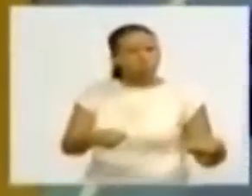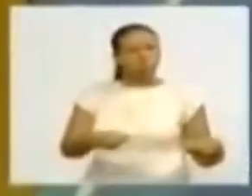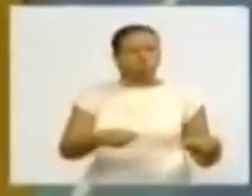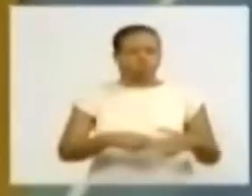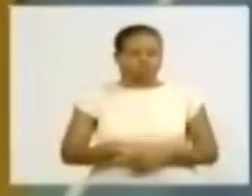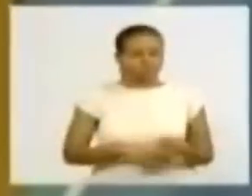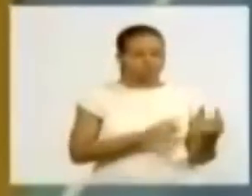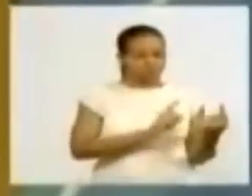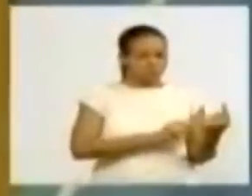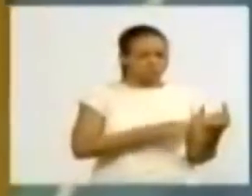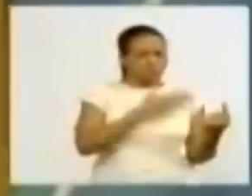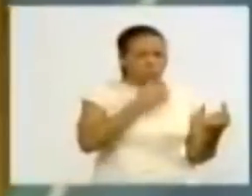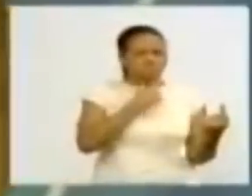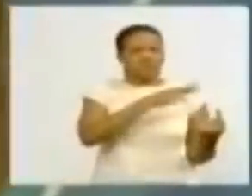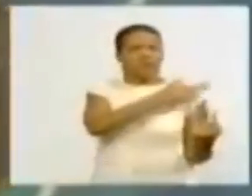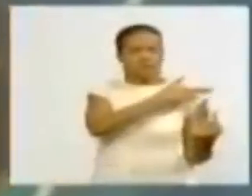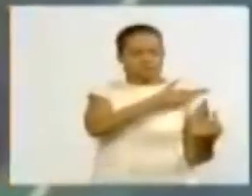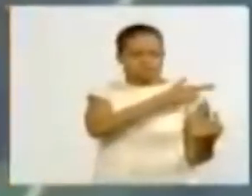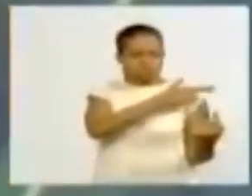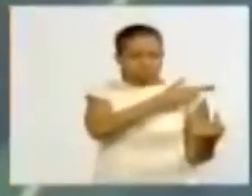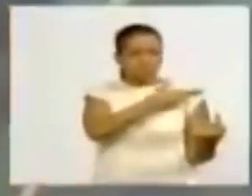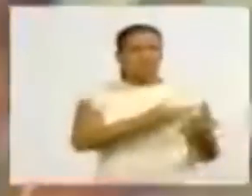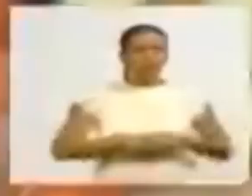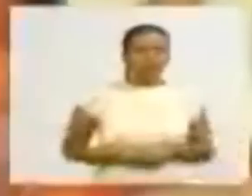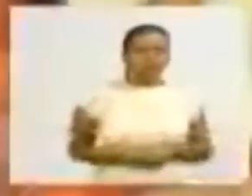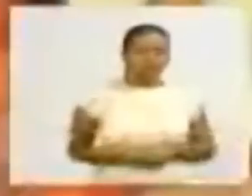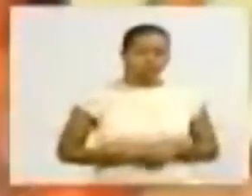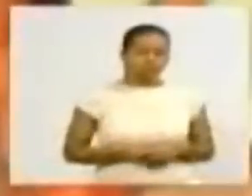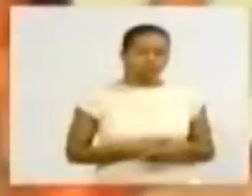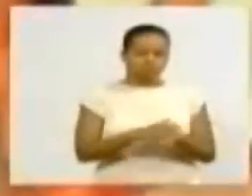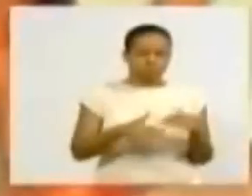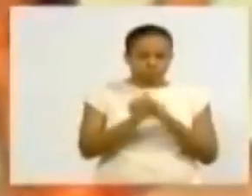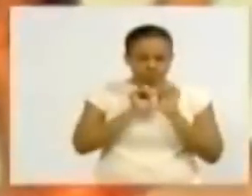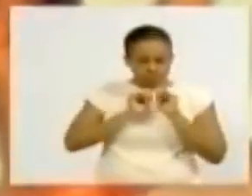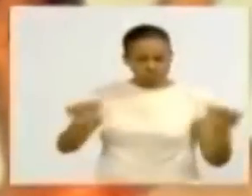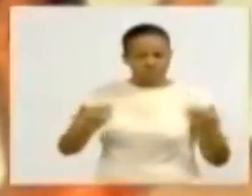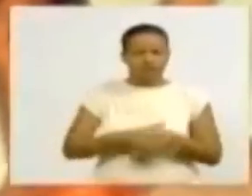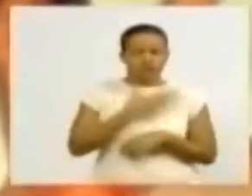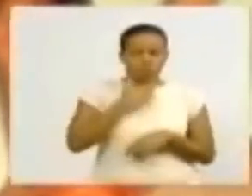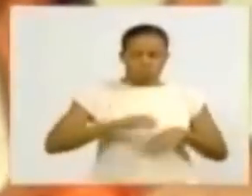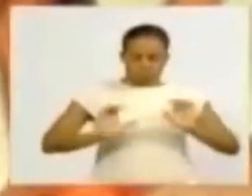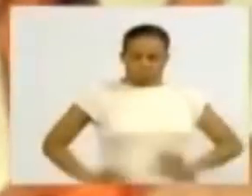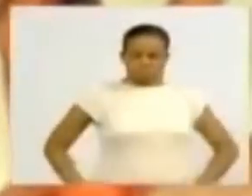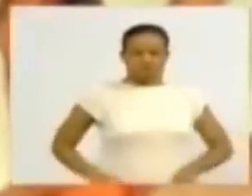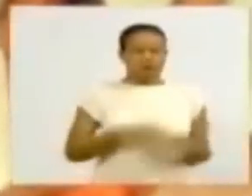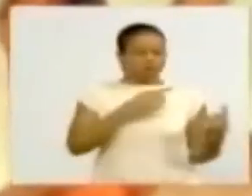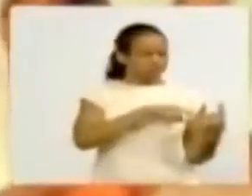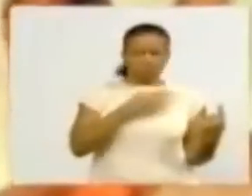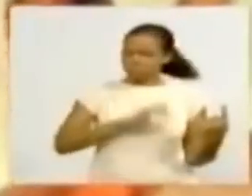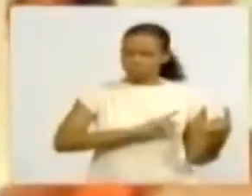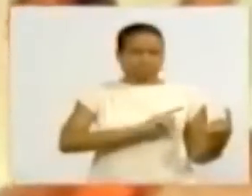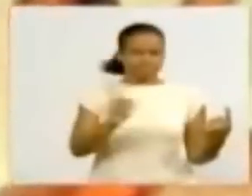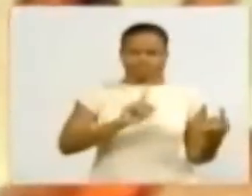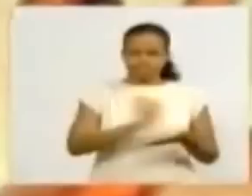É um homem que leva até as últimas consequências os resultados de sua fala, de sua postura. Não é um